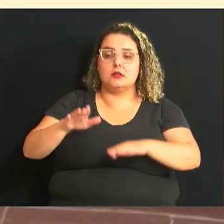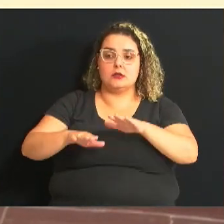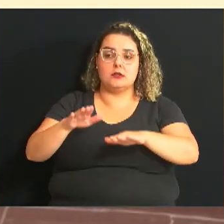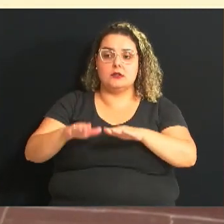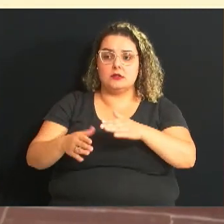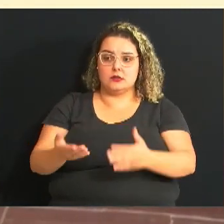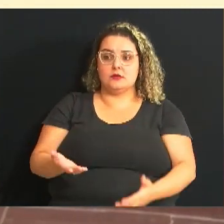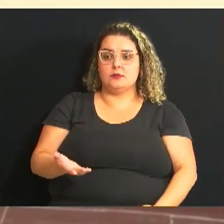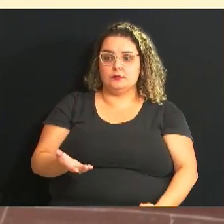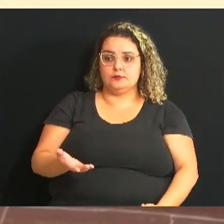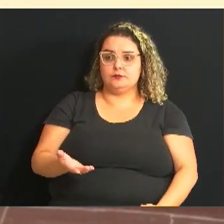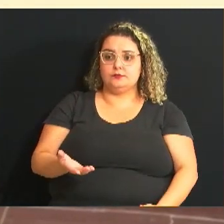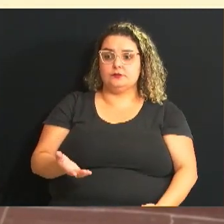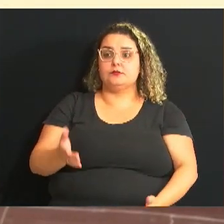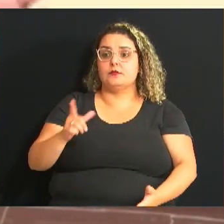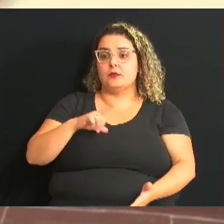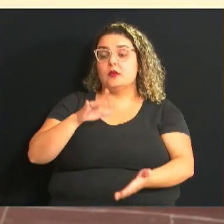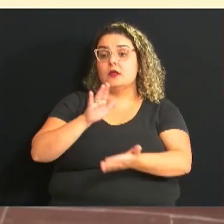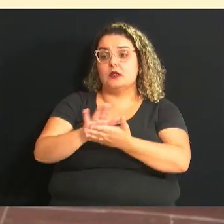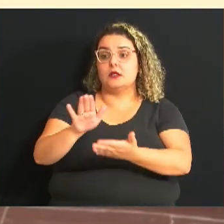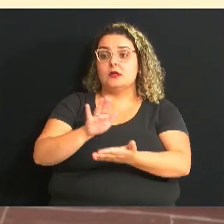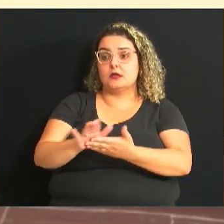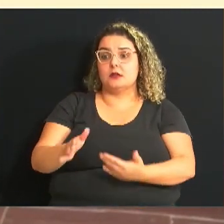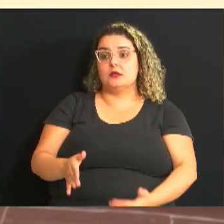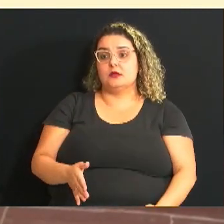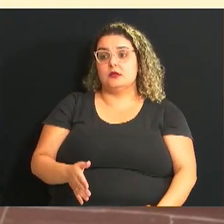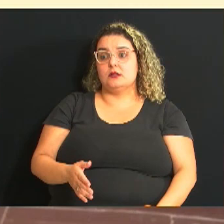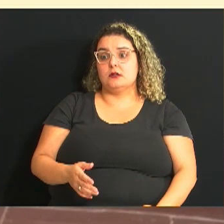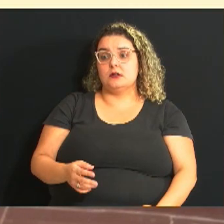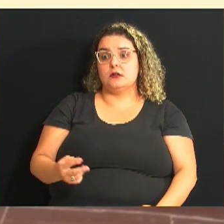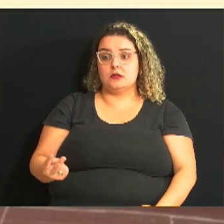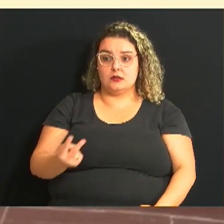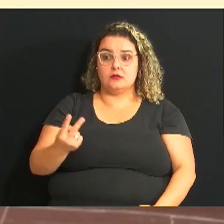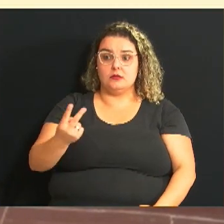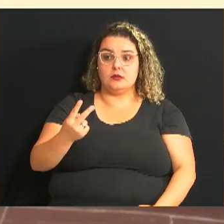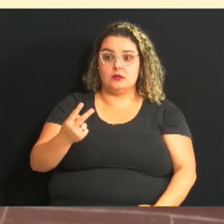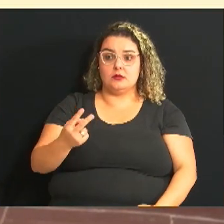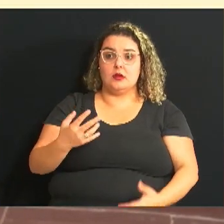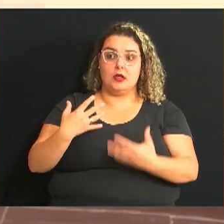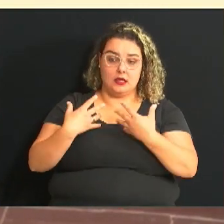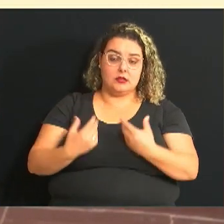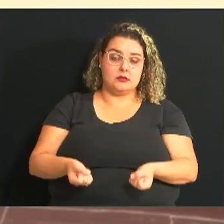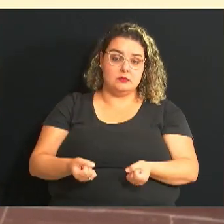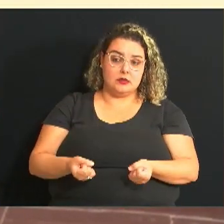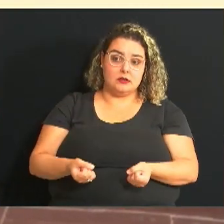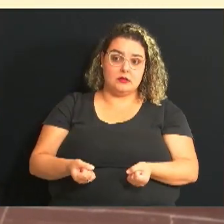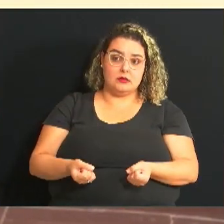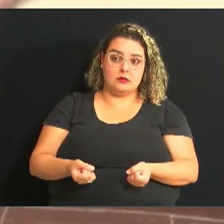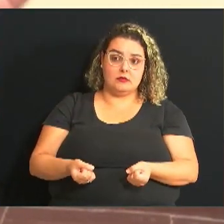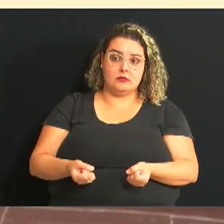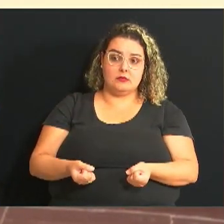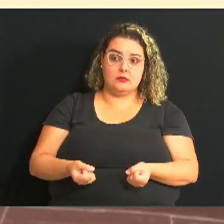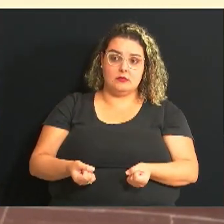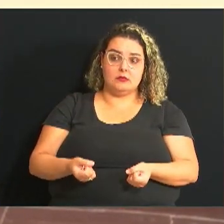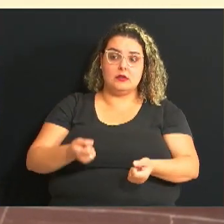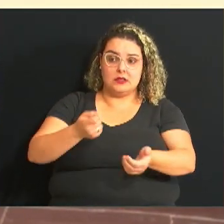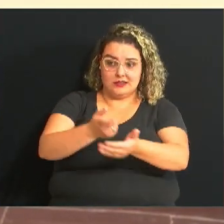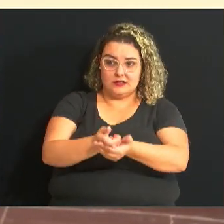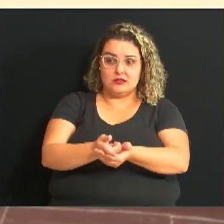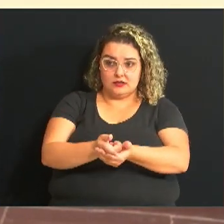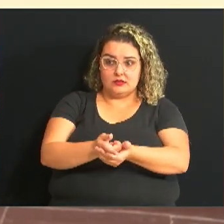tendo muito gasto, e aí eles têm valores a restituir. Sim. E aí eles falam assim, mas eu vou destinar, eu vou